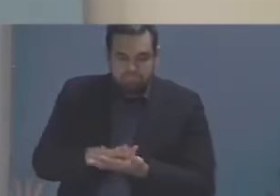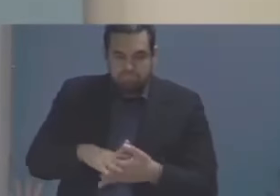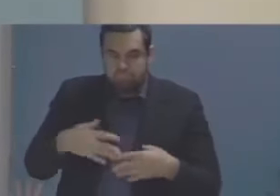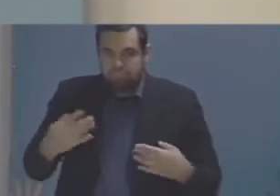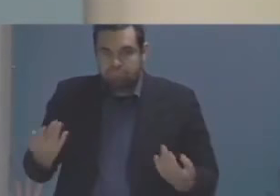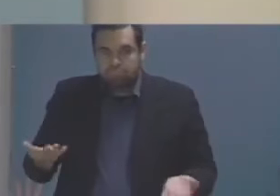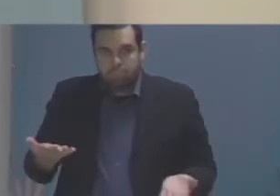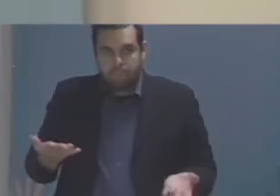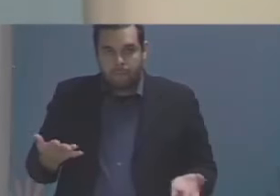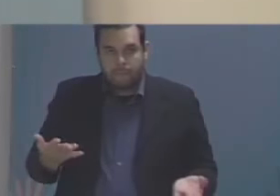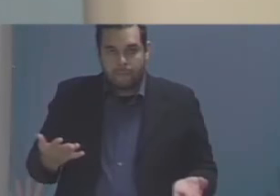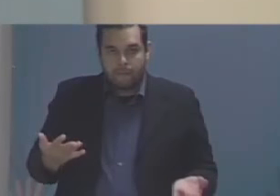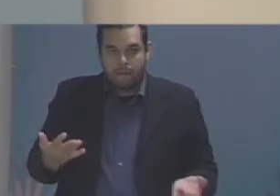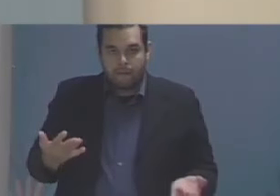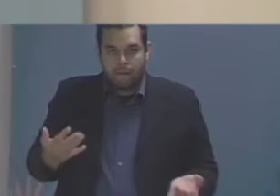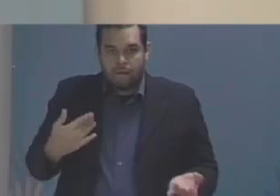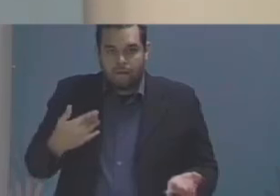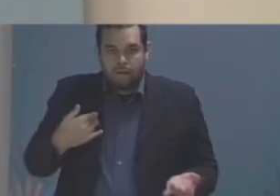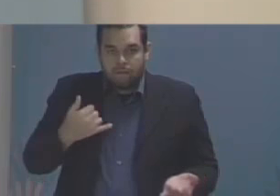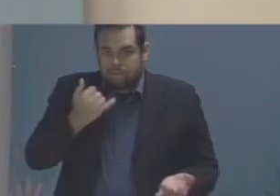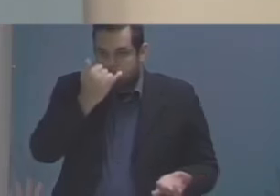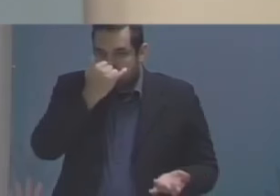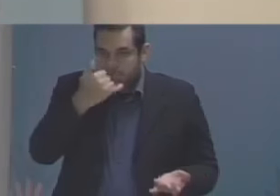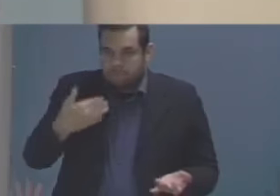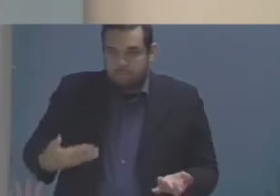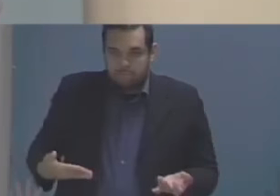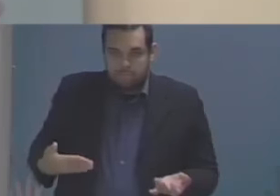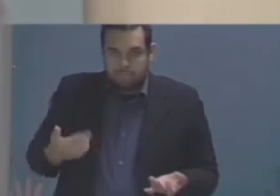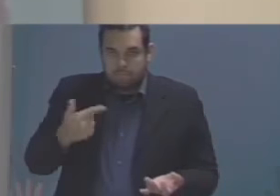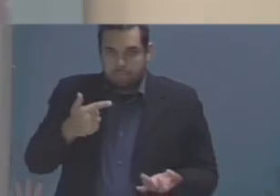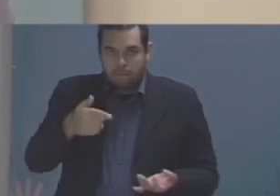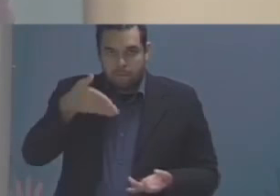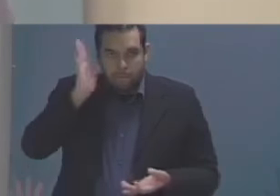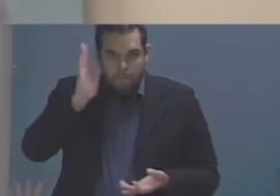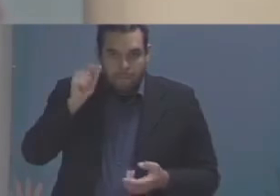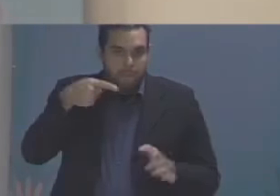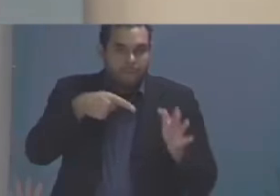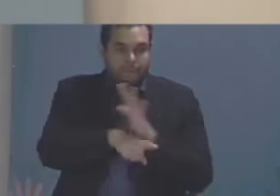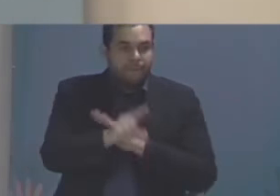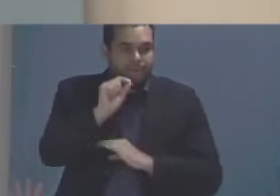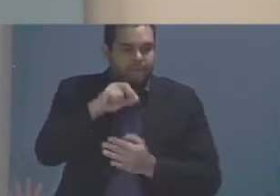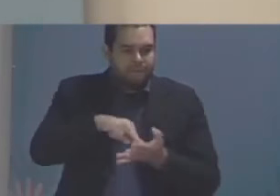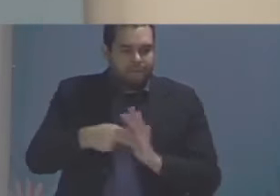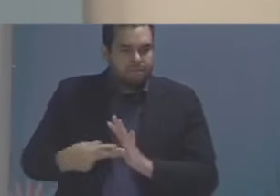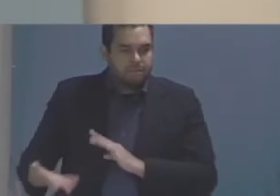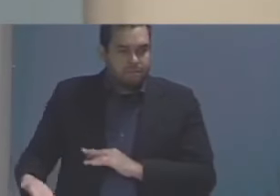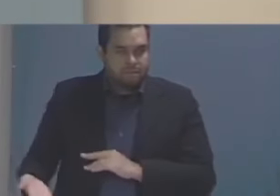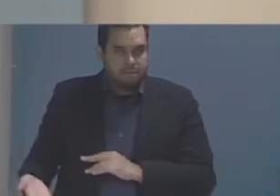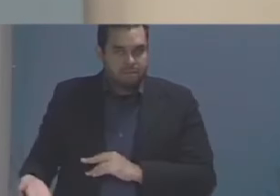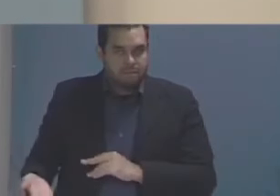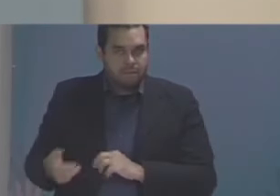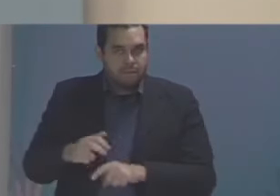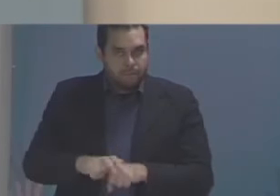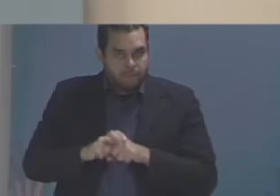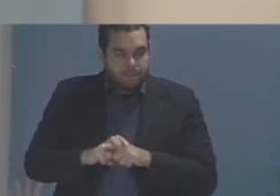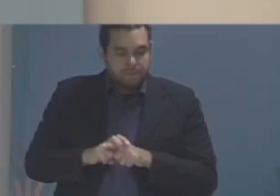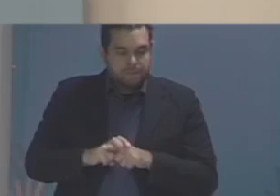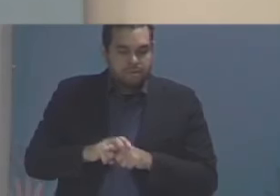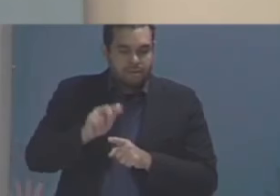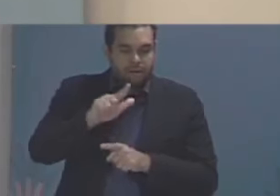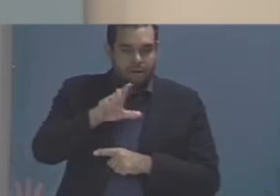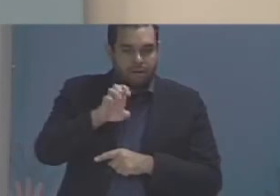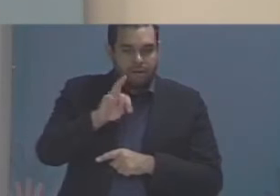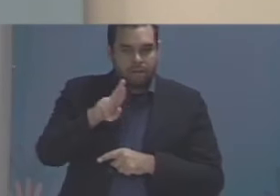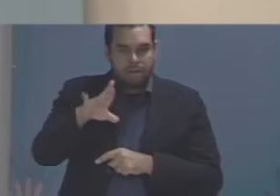só, prefiro pagar uma de anti-higiênico do que pagar uma de burro e perguntar o que significa esse negócio, como se usa. Vocês estão falando de mecanismos que